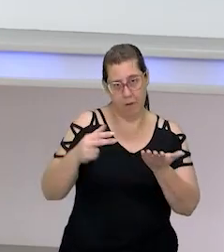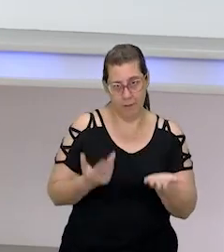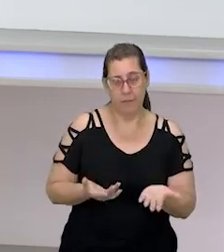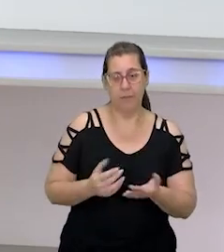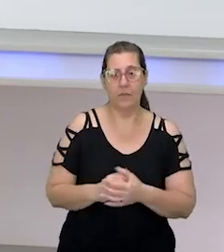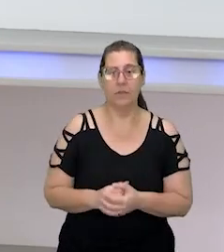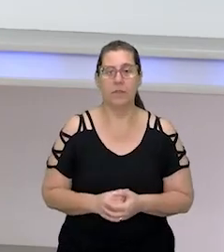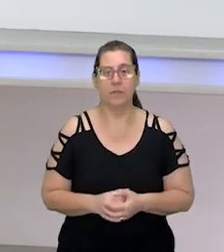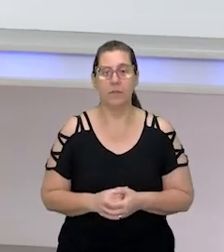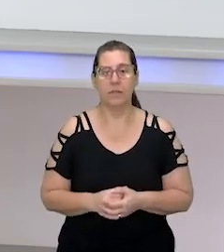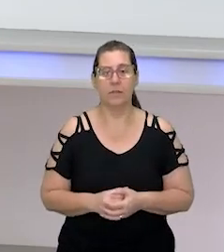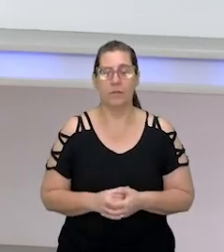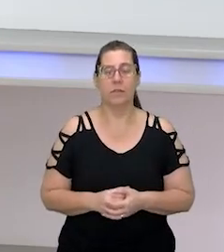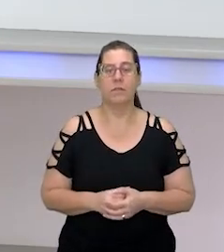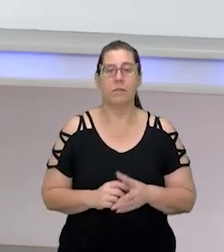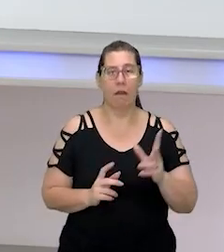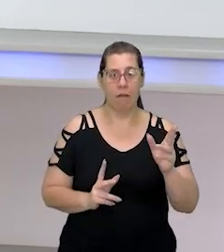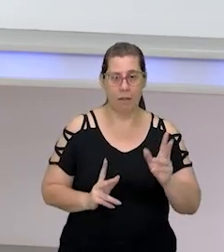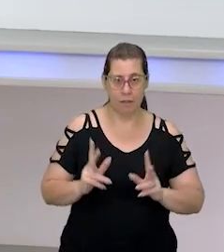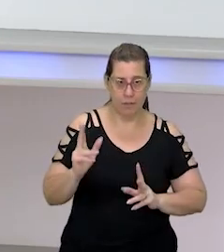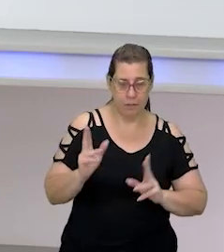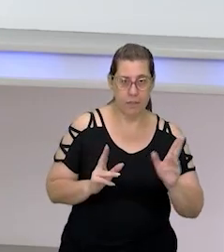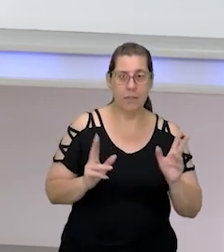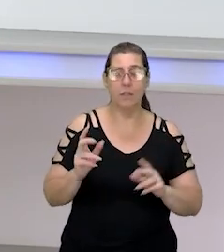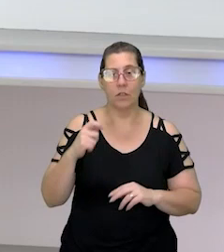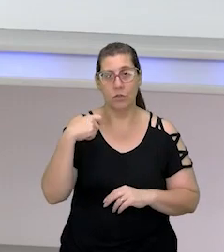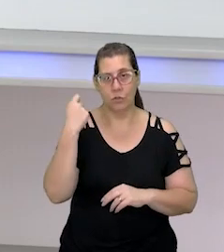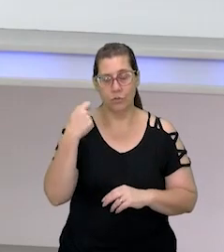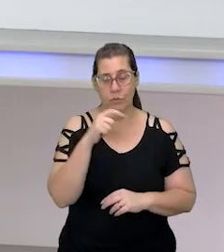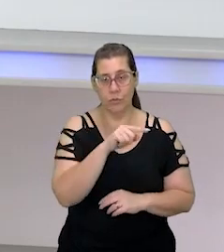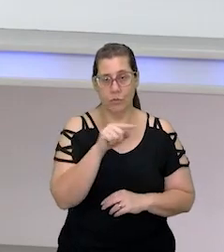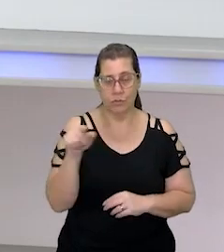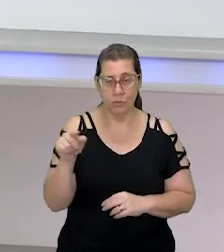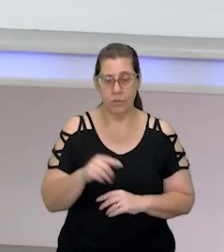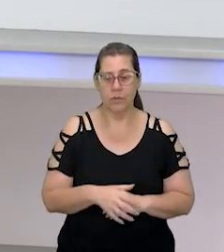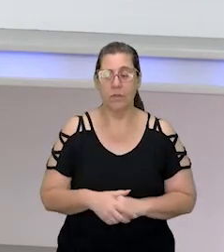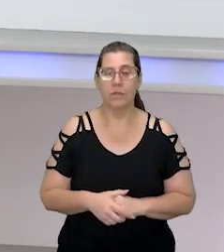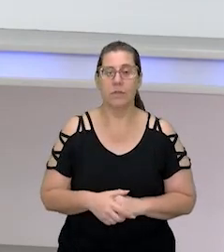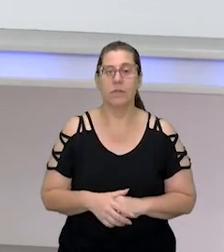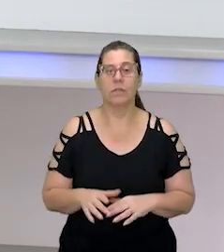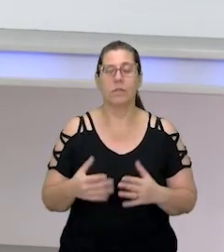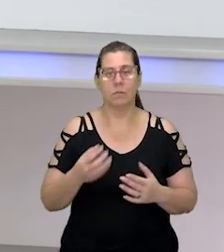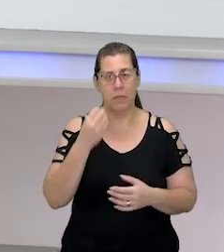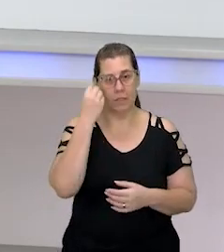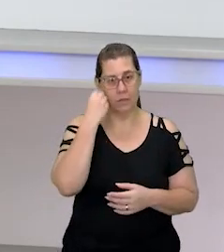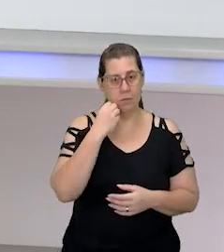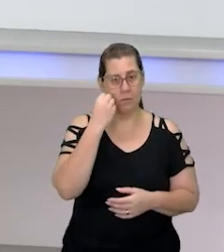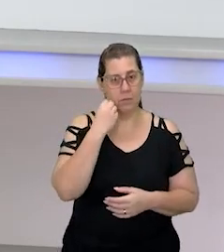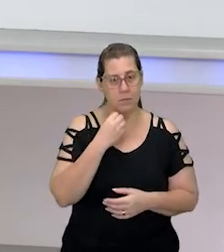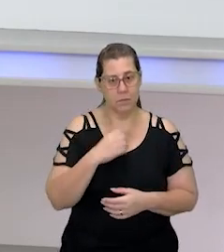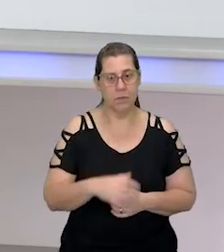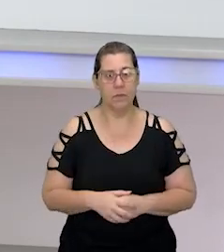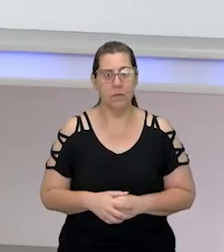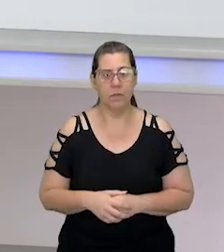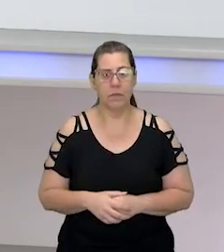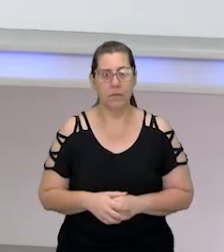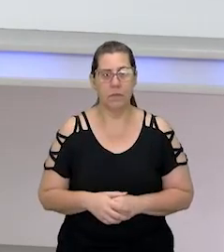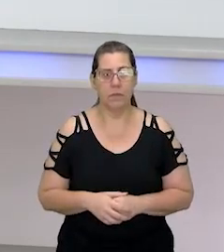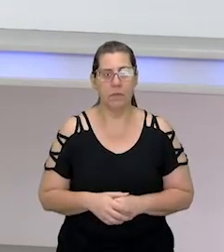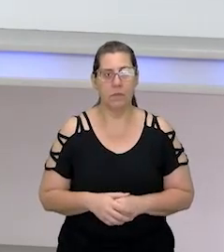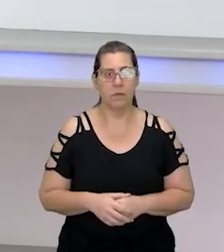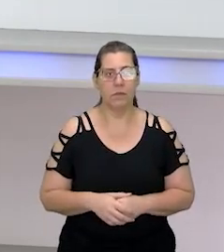na questão da edição aí dos vídeos de vocês. Então, para experimentar um pouco aí do